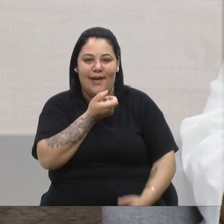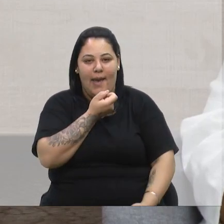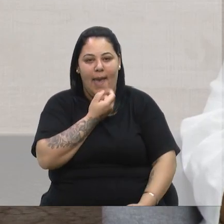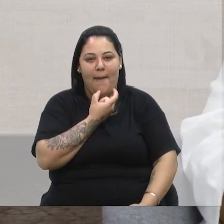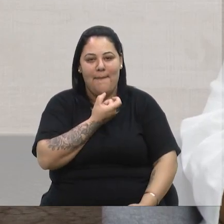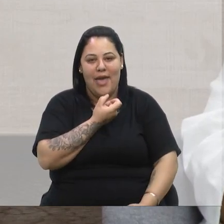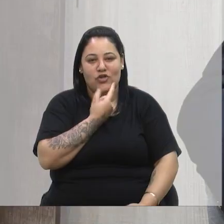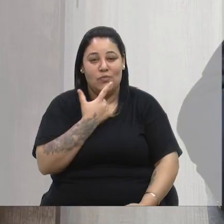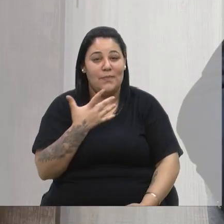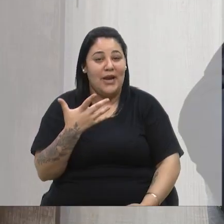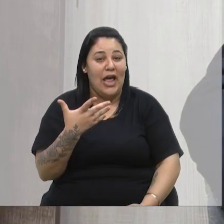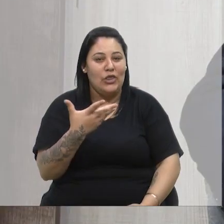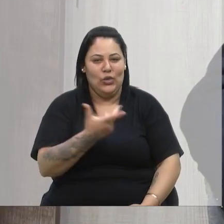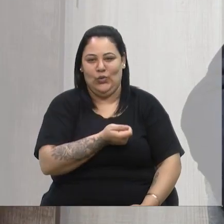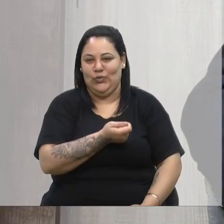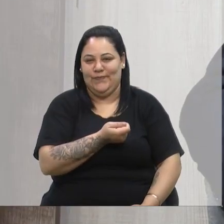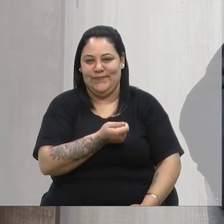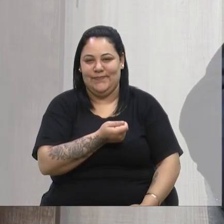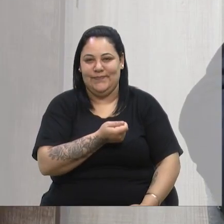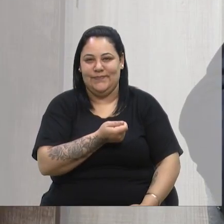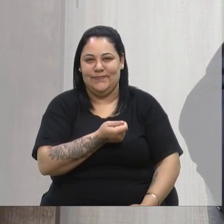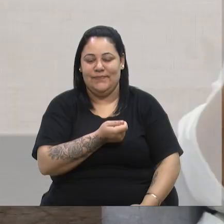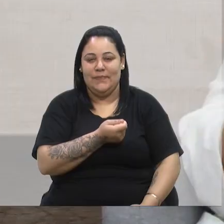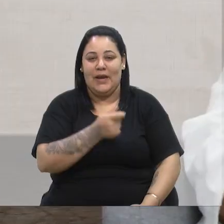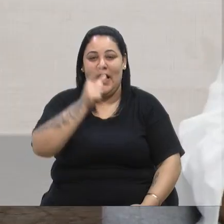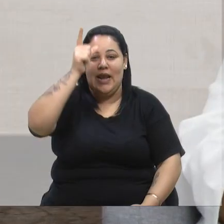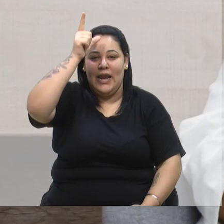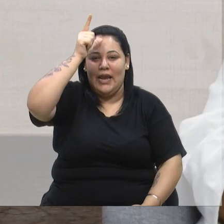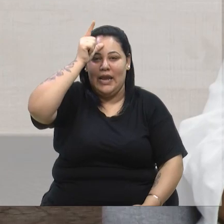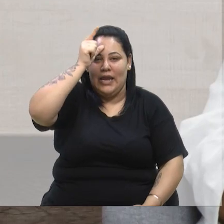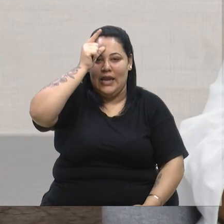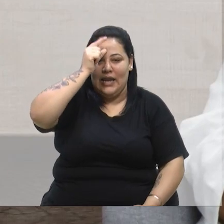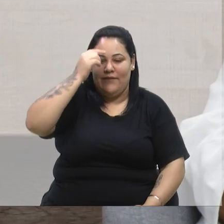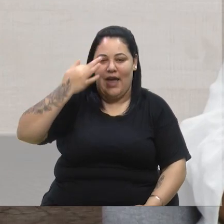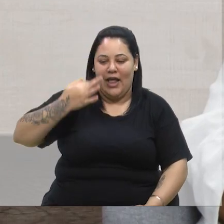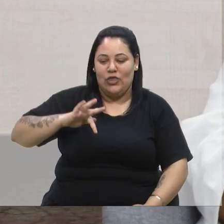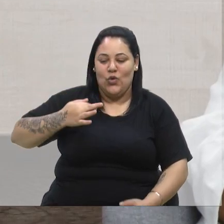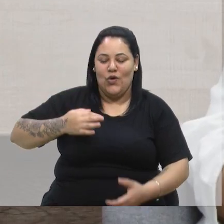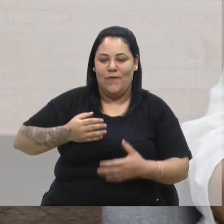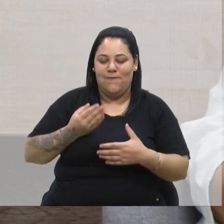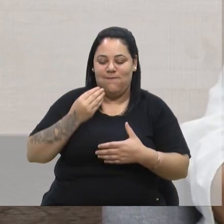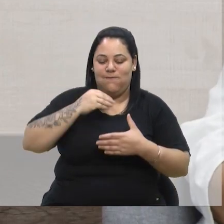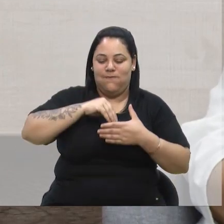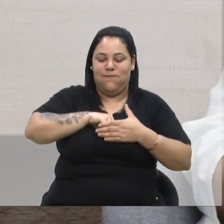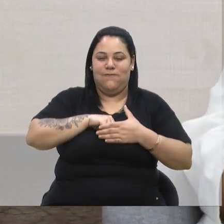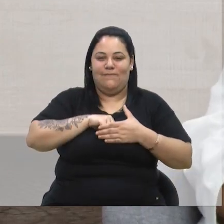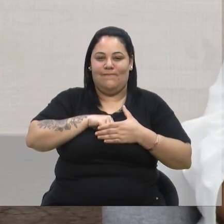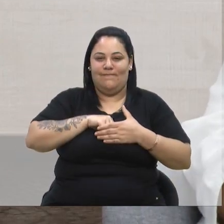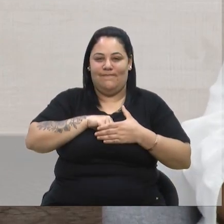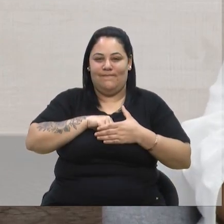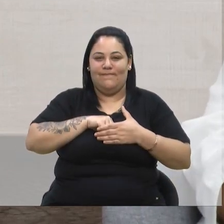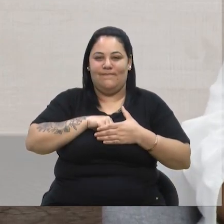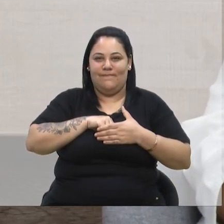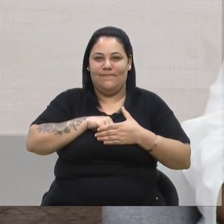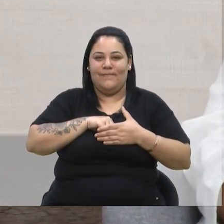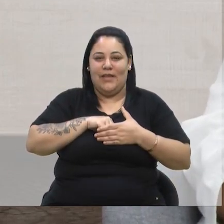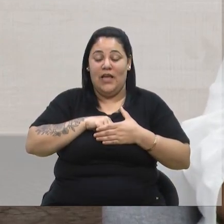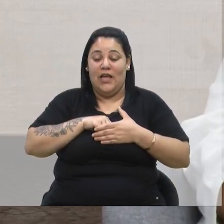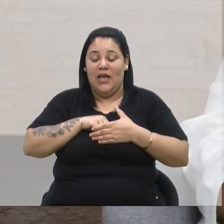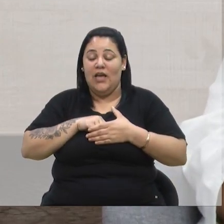tudo. Aí é né? que tá. Aí é que tá. Então, a questão da crise é exatamente isso. A gente pode lidar com a